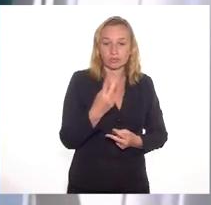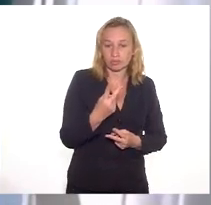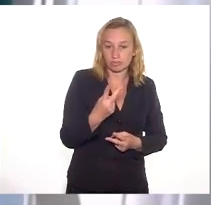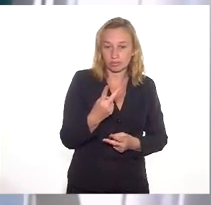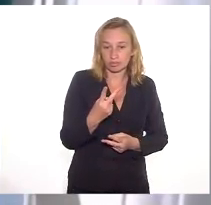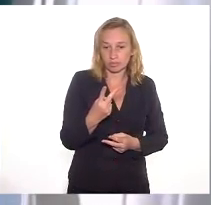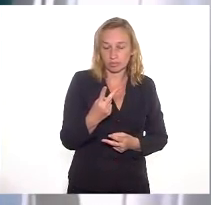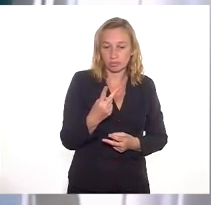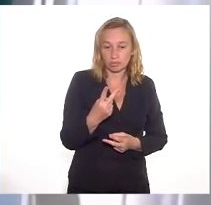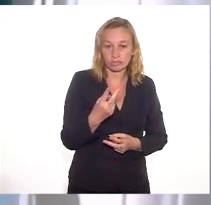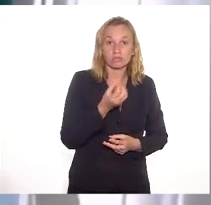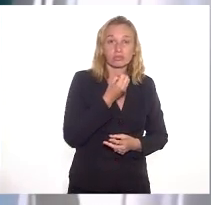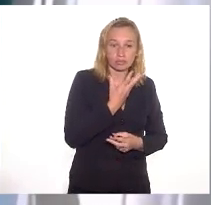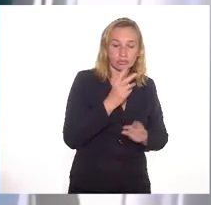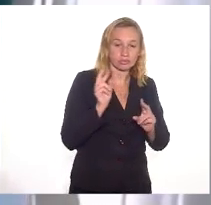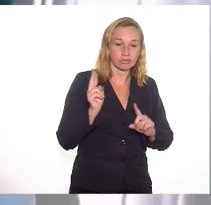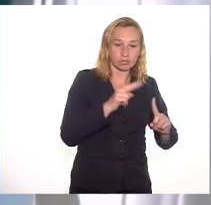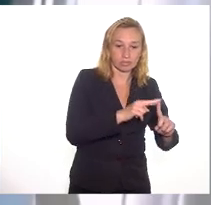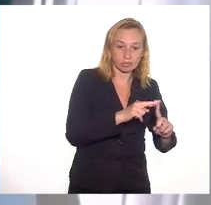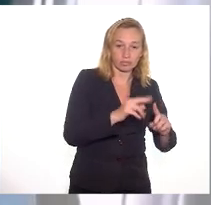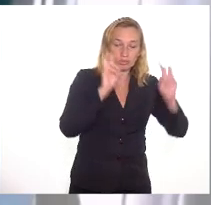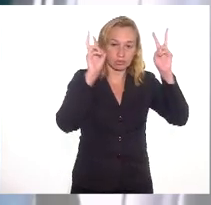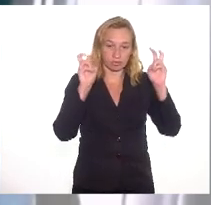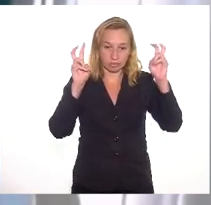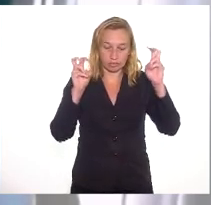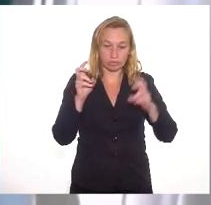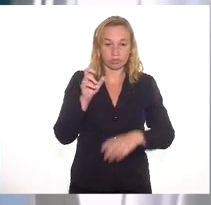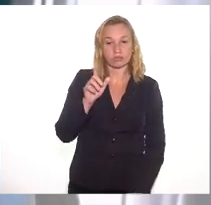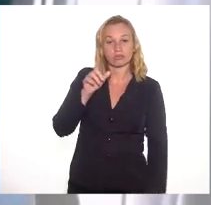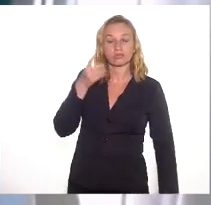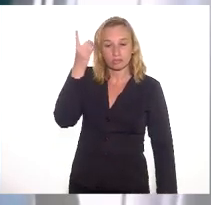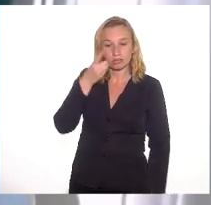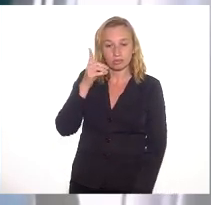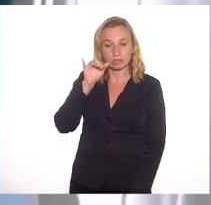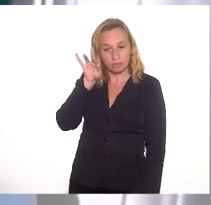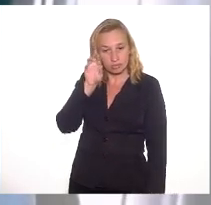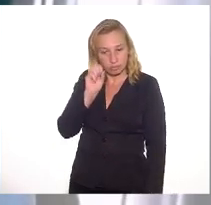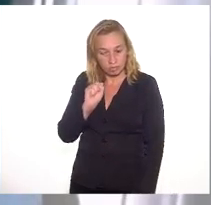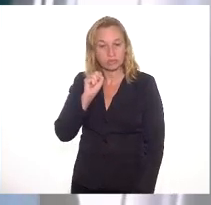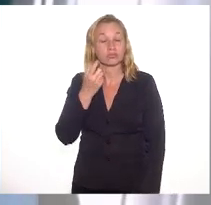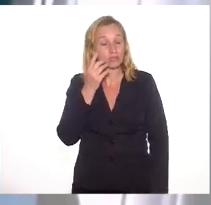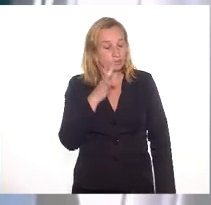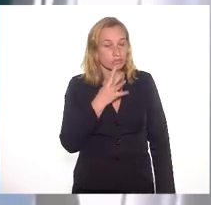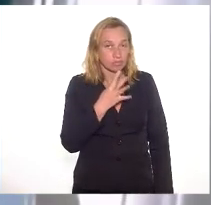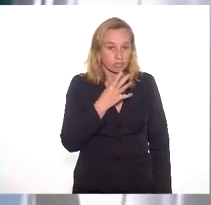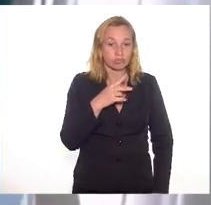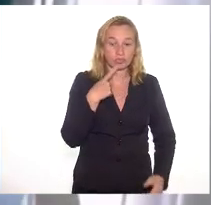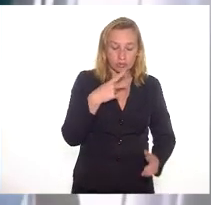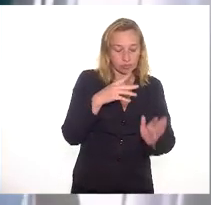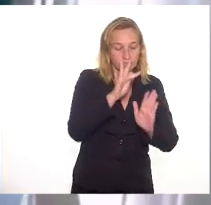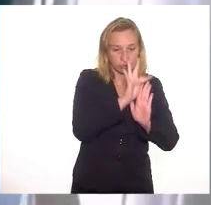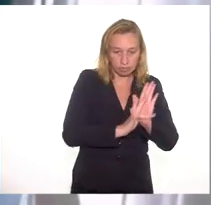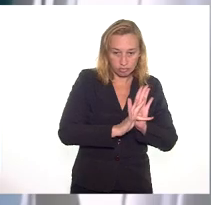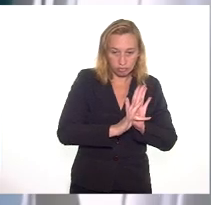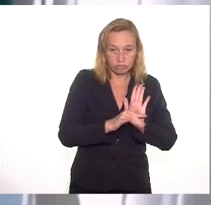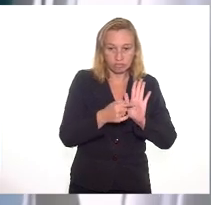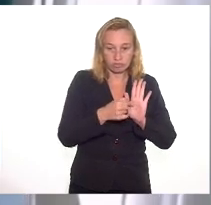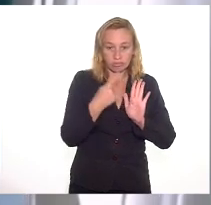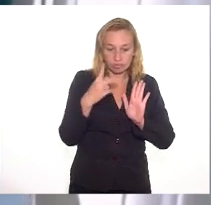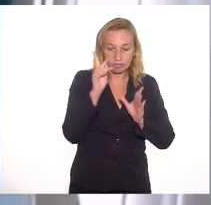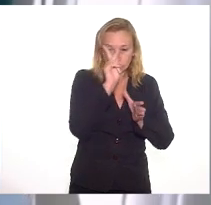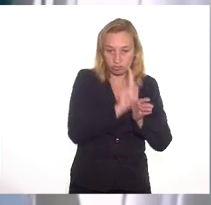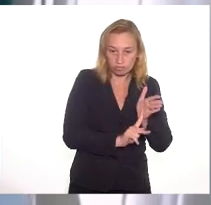textos legais de referência sobre a matéria que o deputado Sérgio Fernandes conhece, inclusive. Ele, inclusive, menciona esse texto no seu